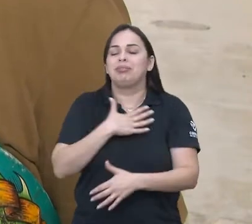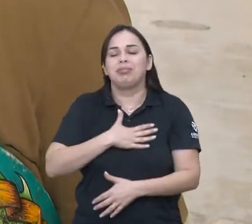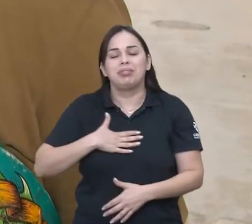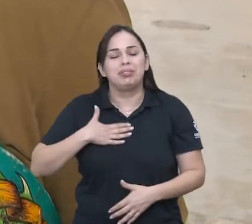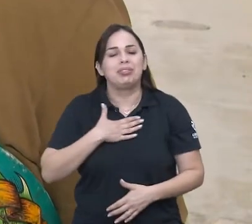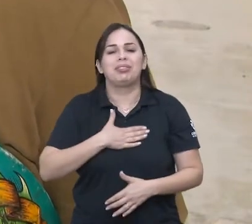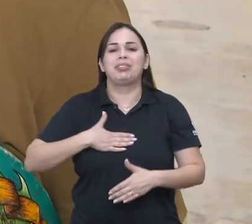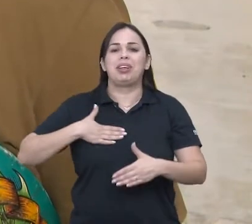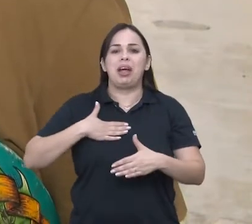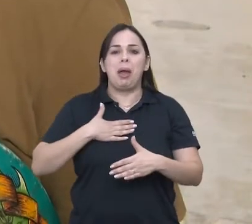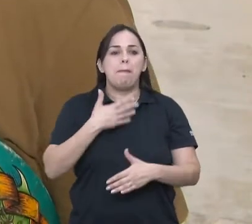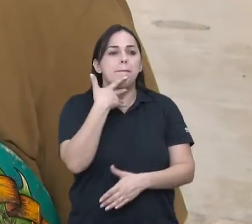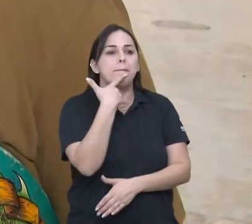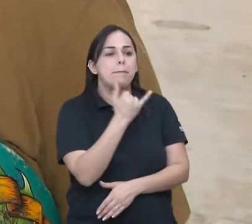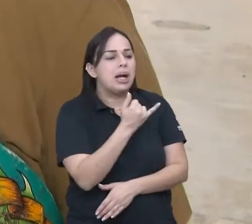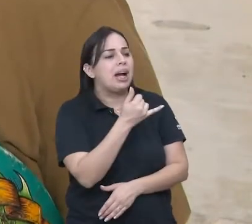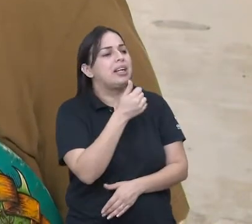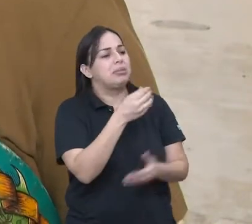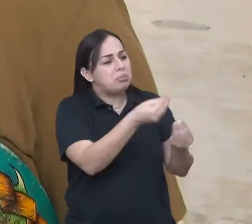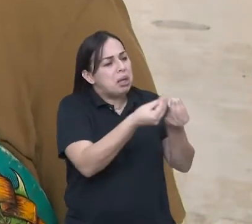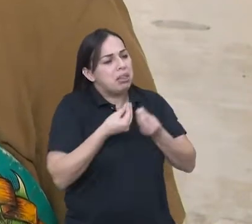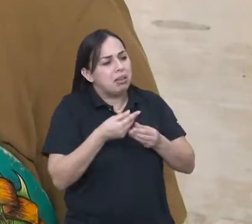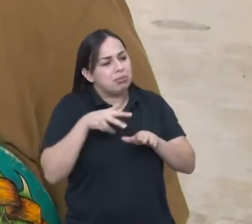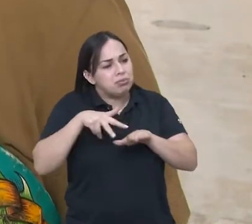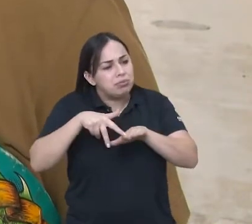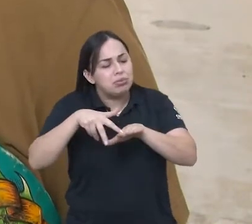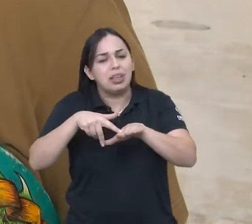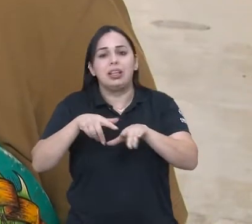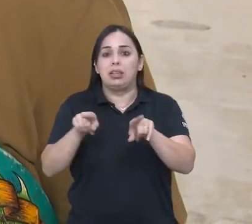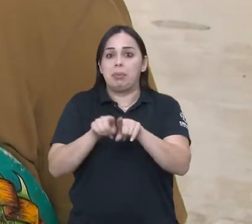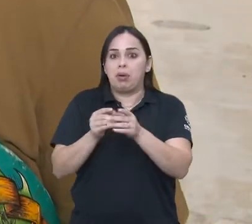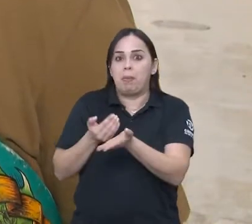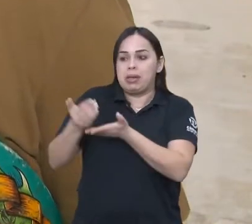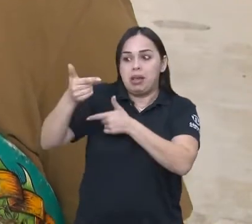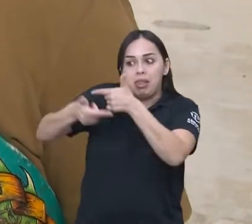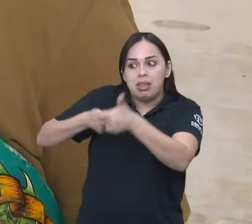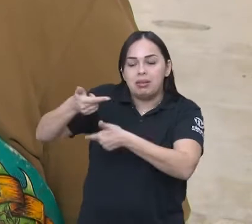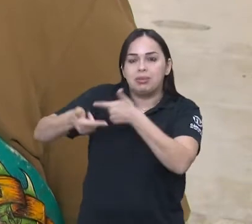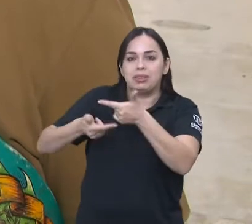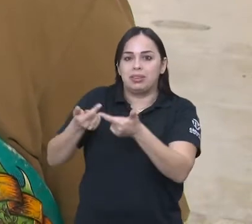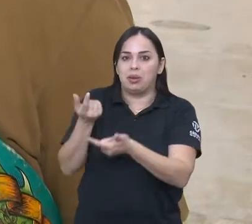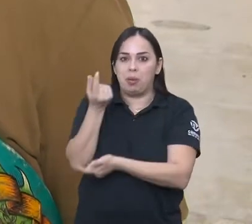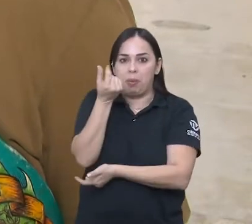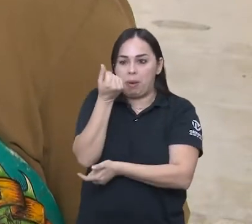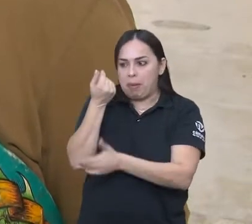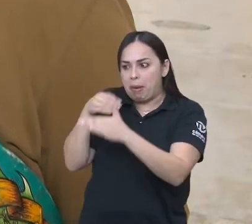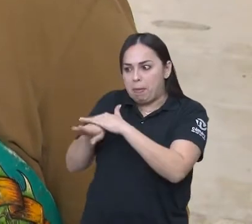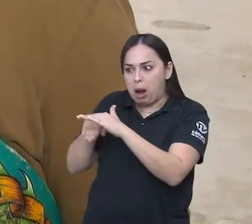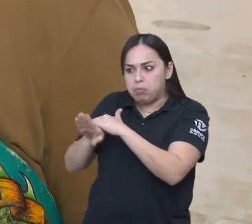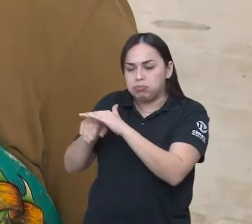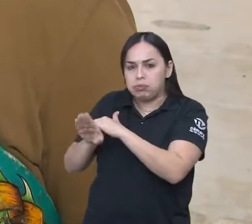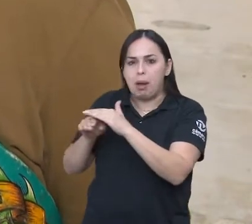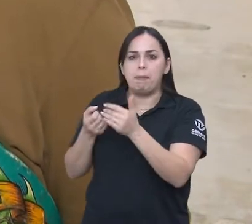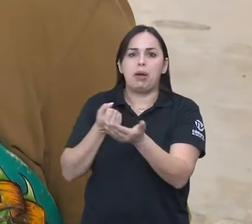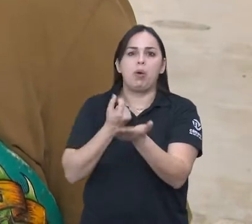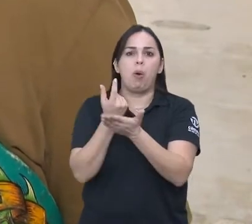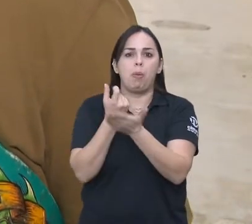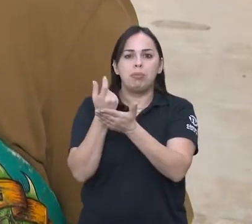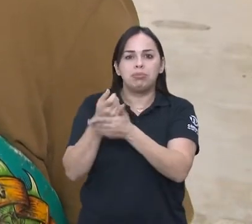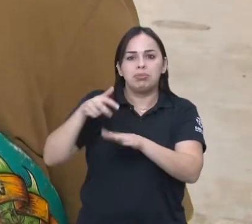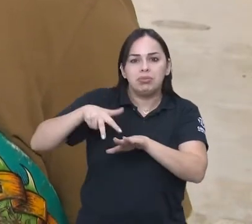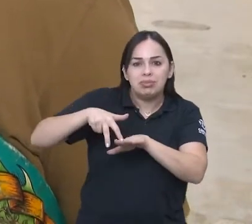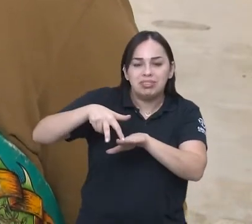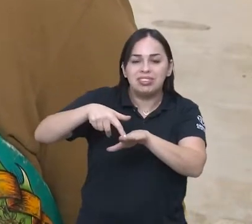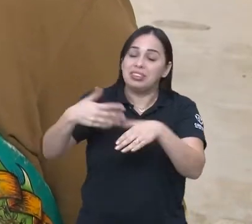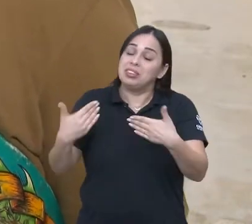meu pai de Natal um skate. Já estava meio que começando a trabalhar na época. E aí eu juntava dinheiro só para comprar skate, andar de